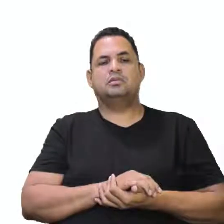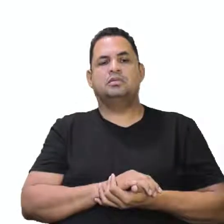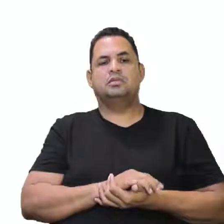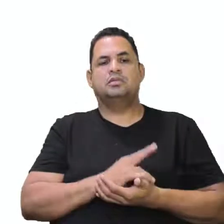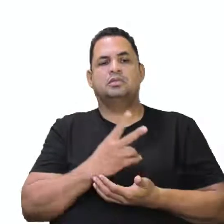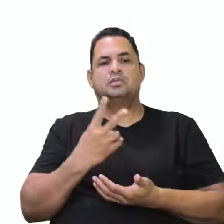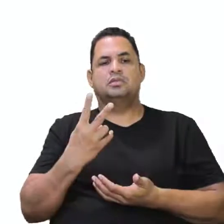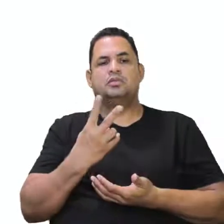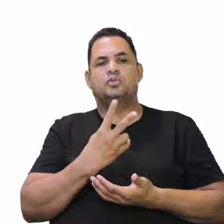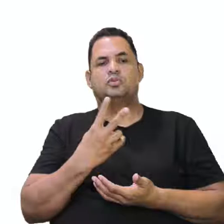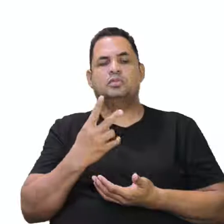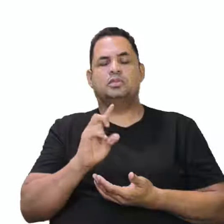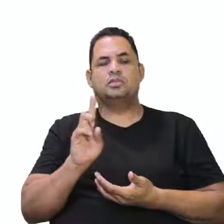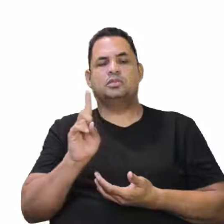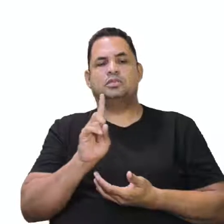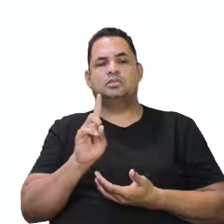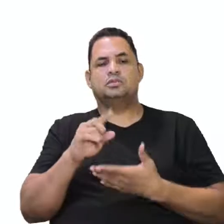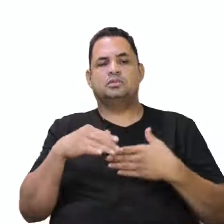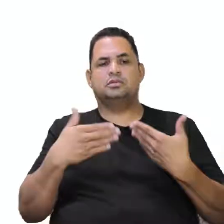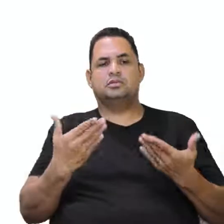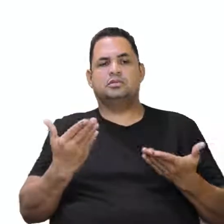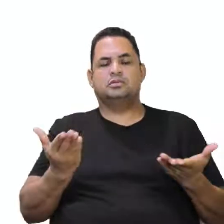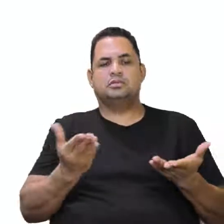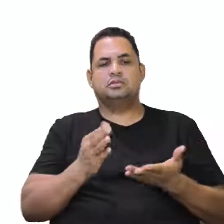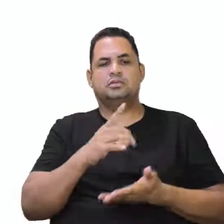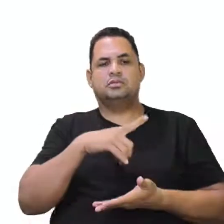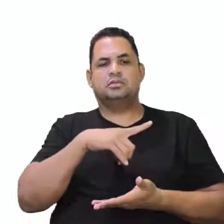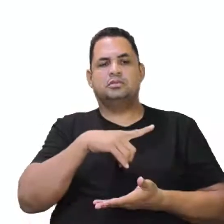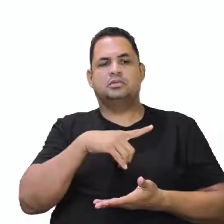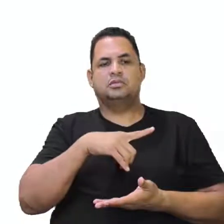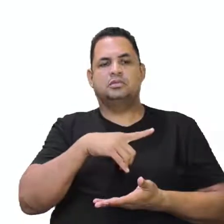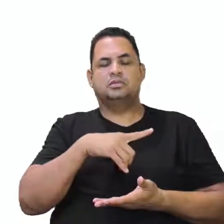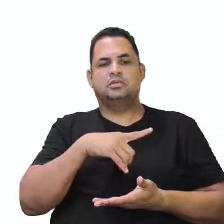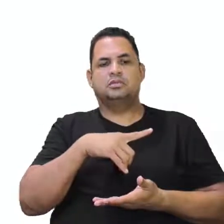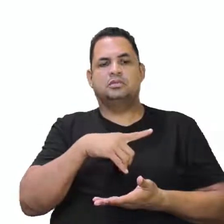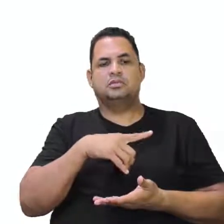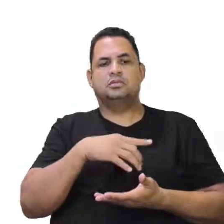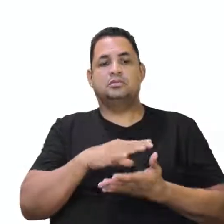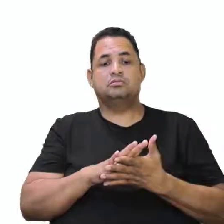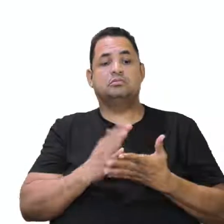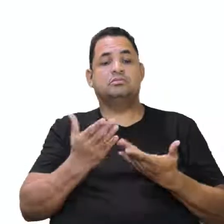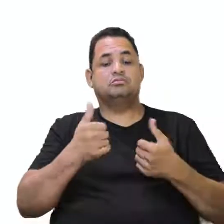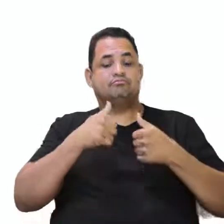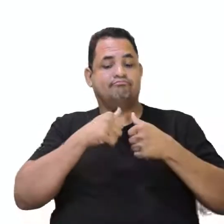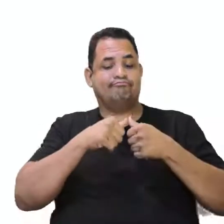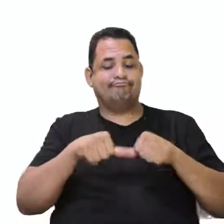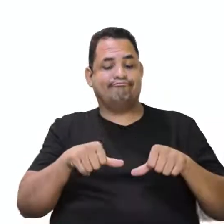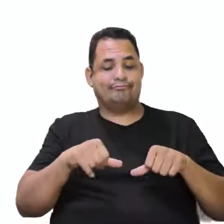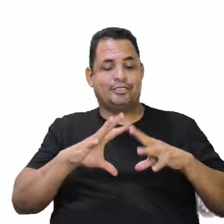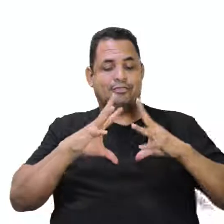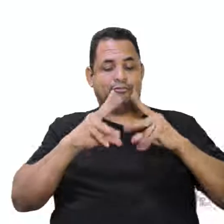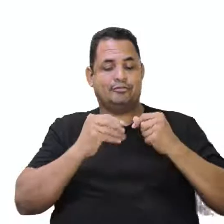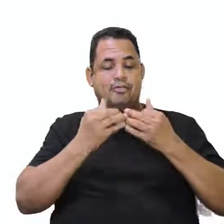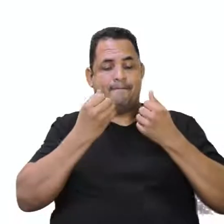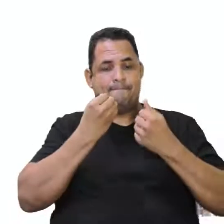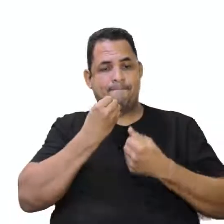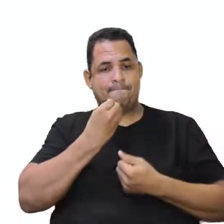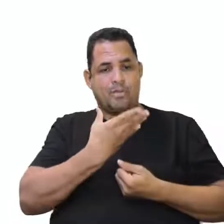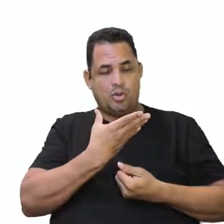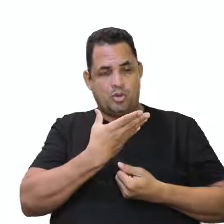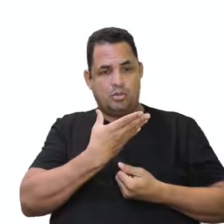da dupla negativa. Muito bem? Olha aí, nós temos agora a próxima. Está tudo bem. Significa o